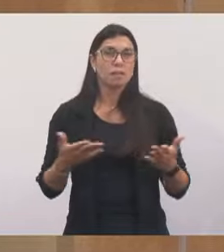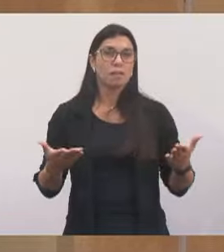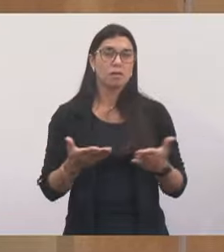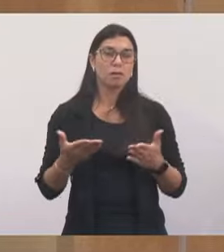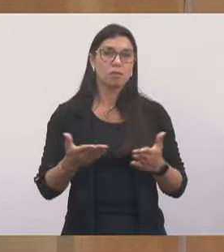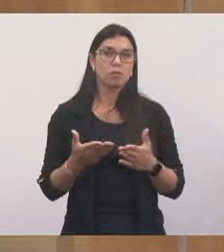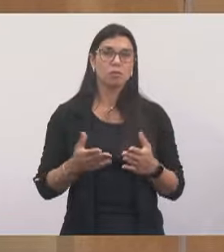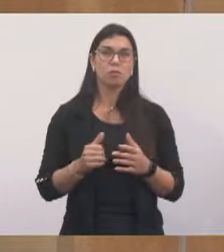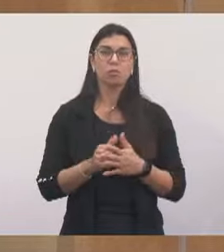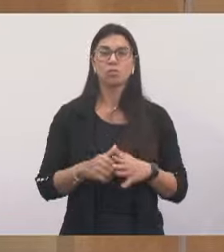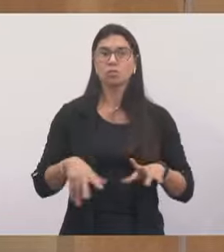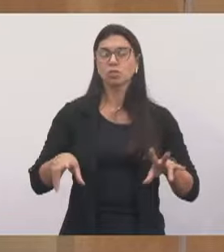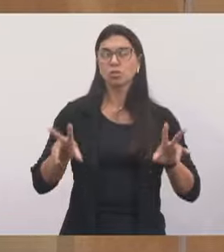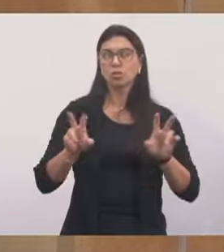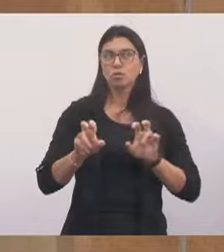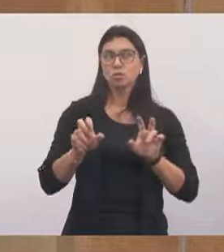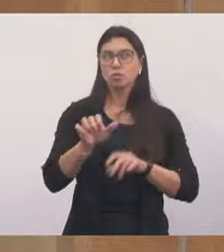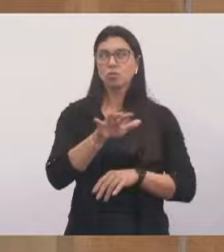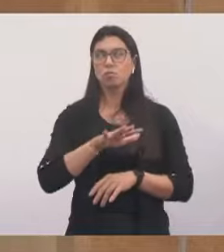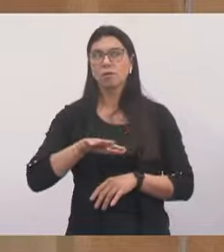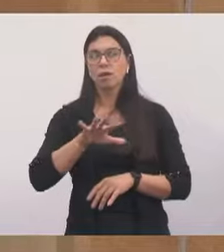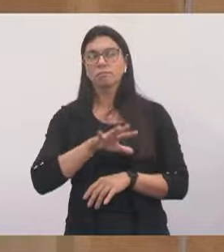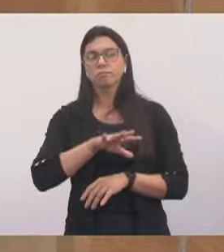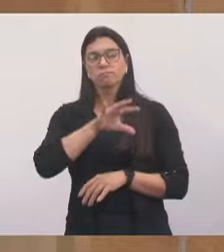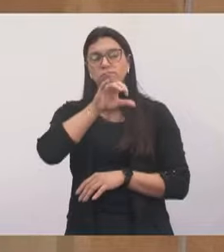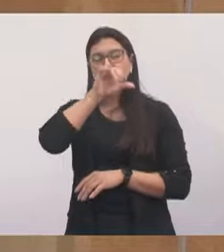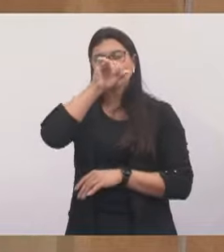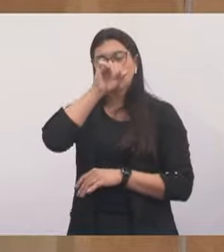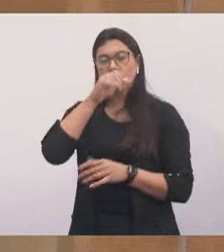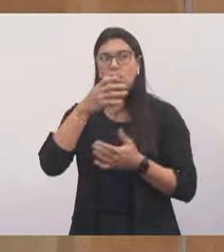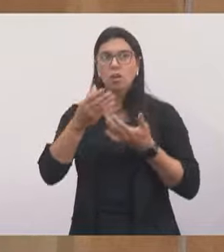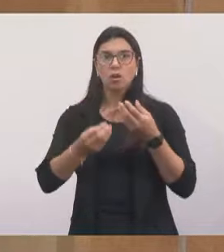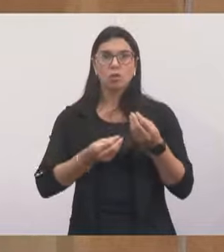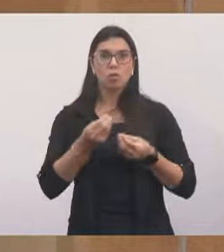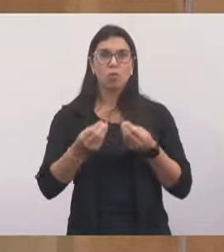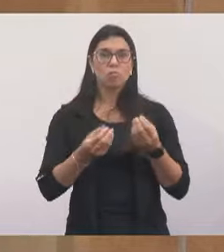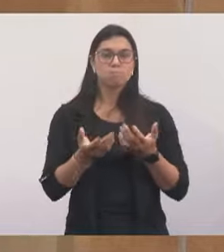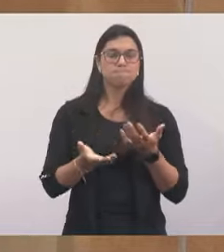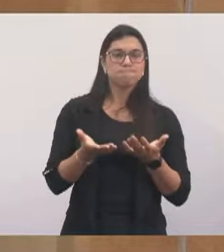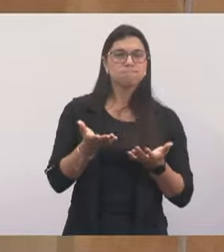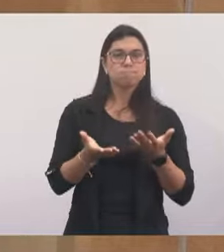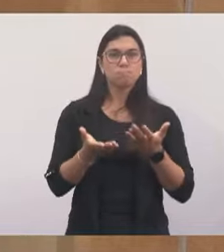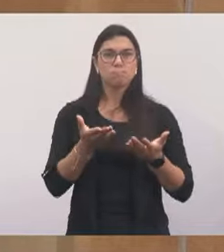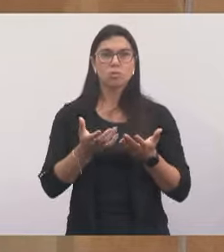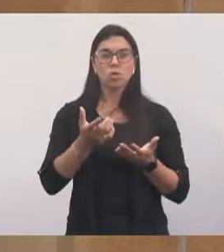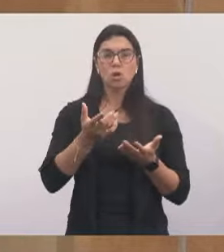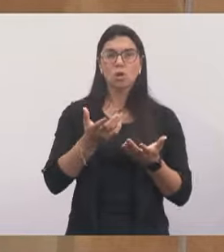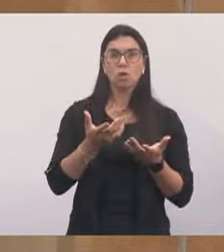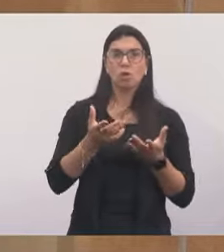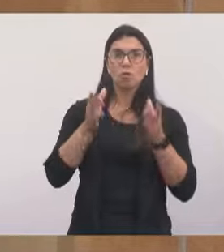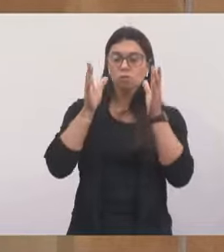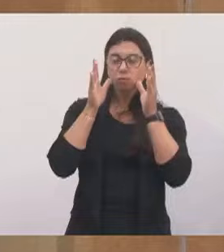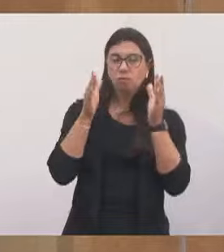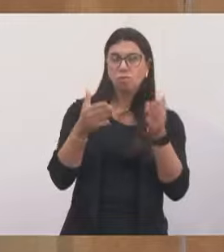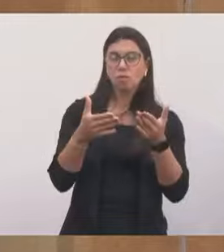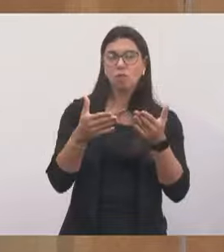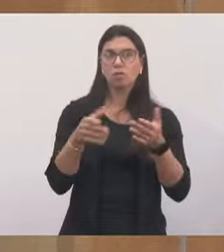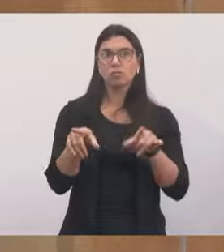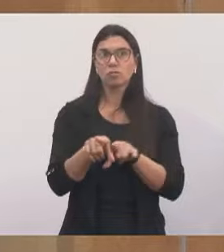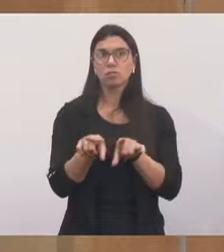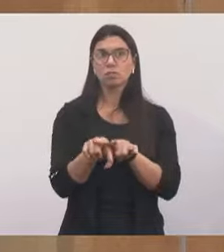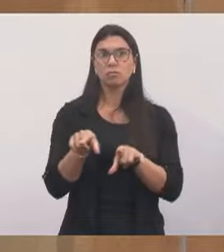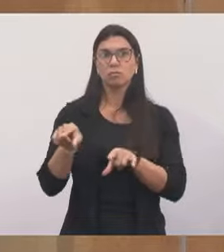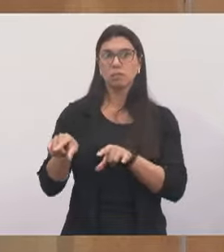essa questão espiritual, a questão da respiração, não é? Através do equilíbrio, concentração. E essa entidade vem